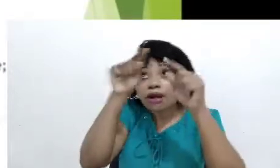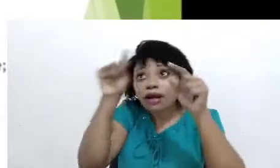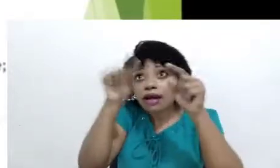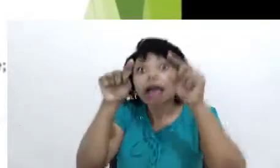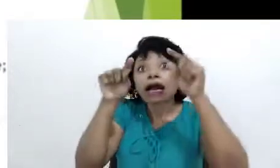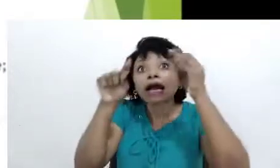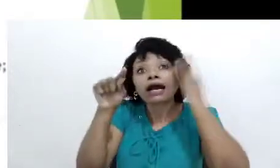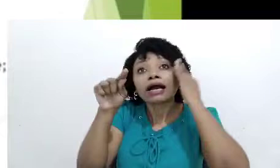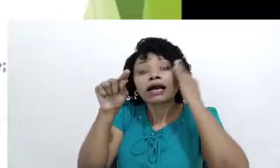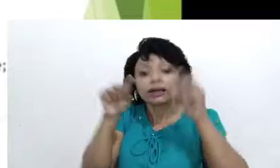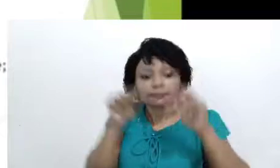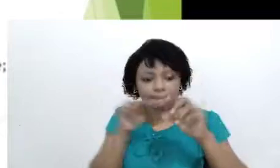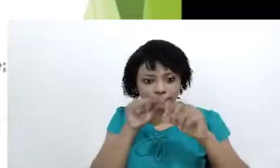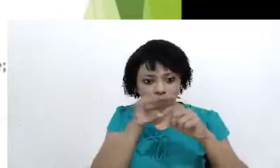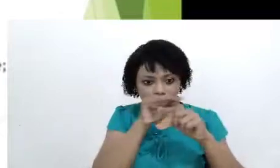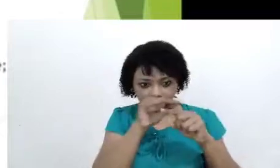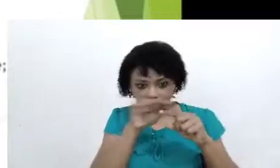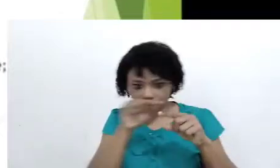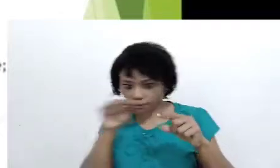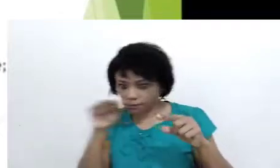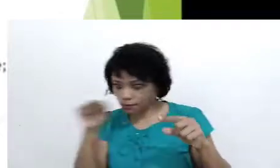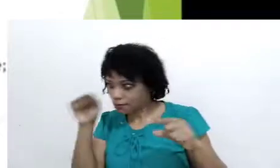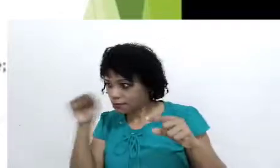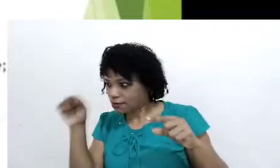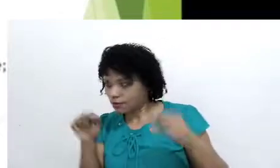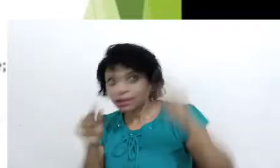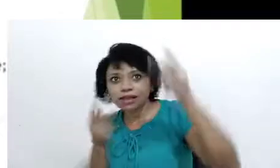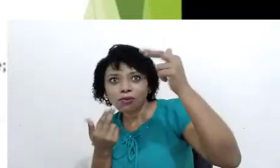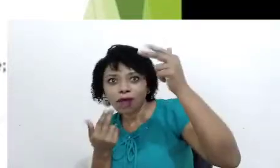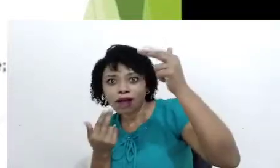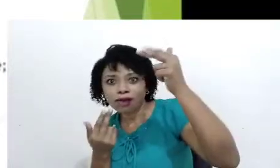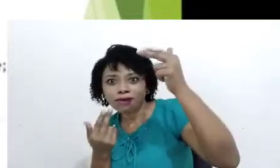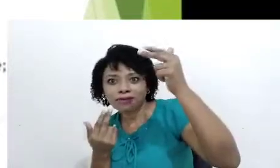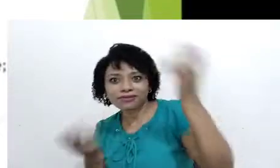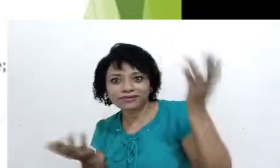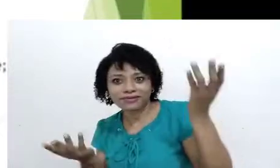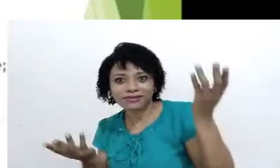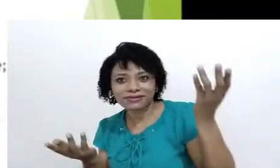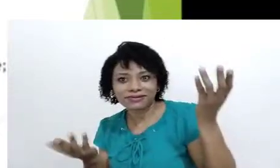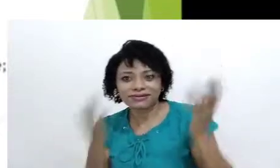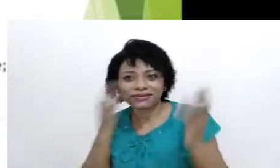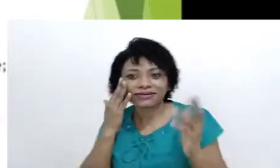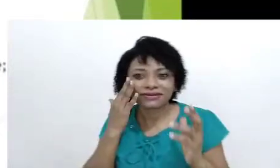vetor, o desenho, a seta, o segmento de reta com